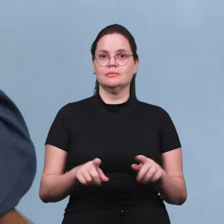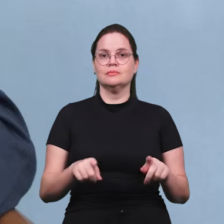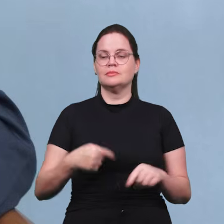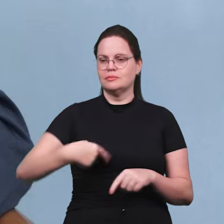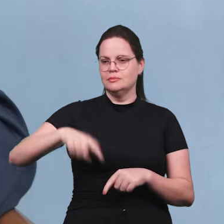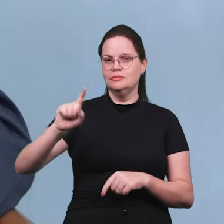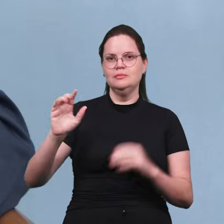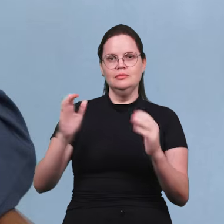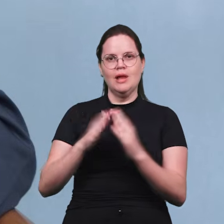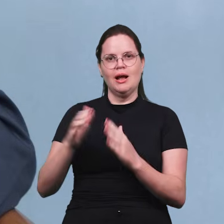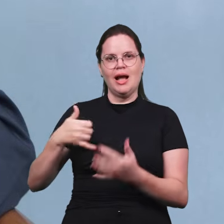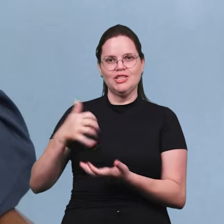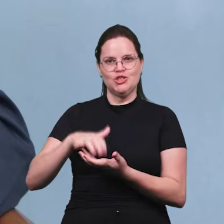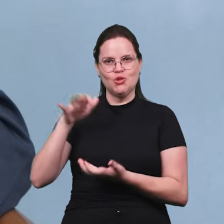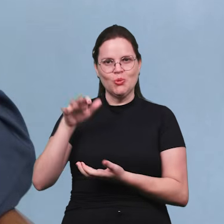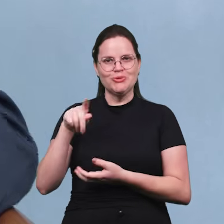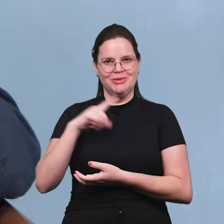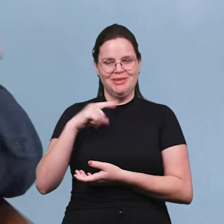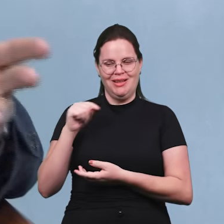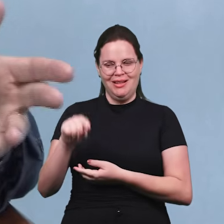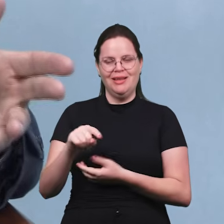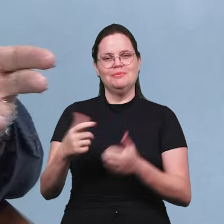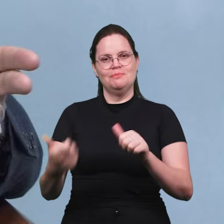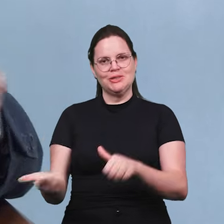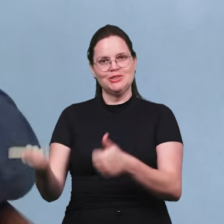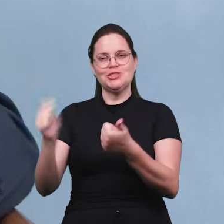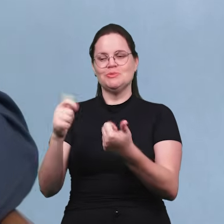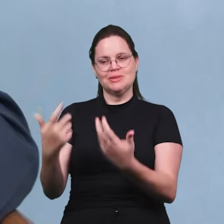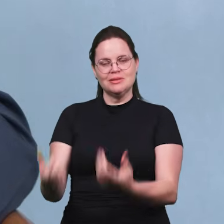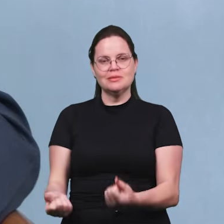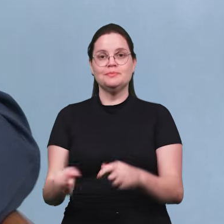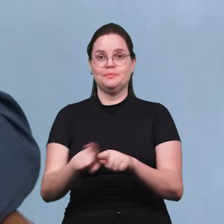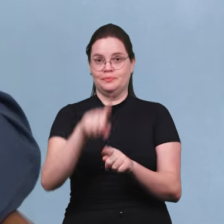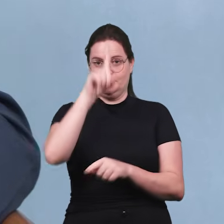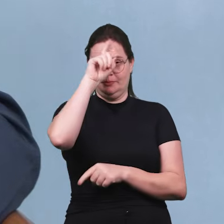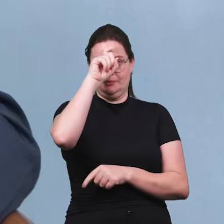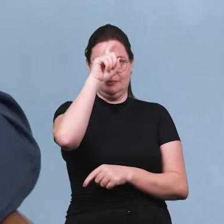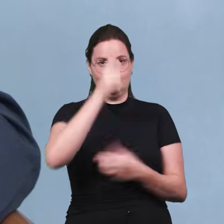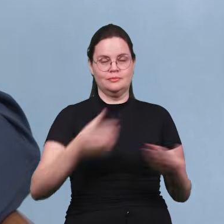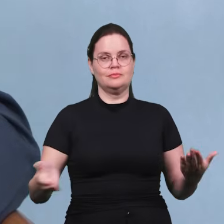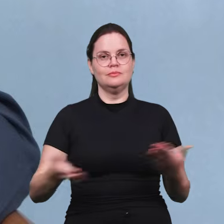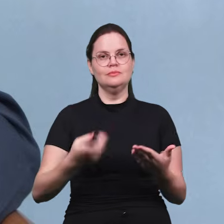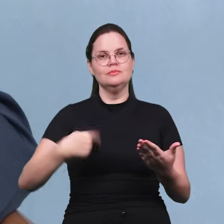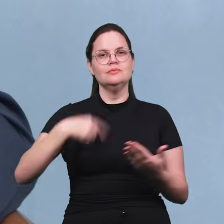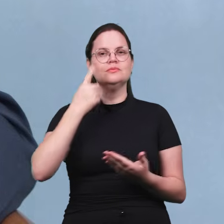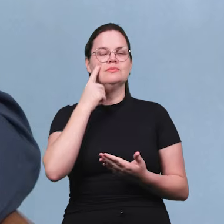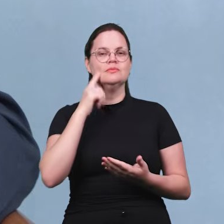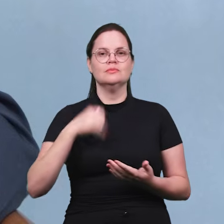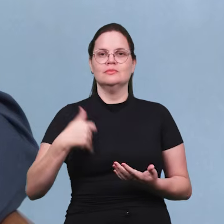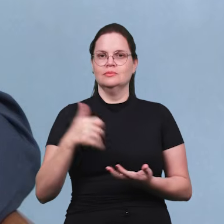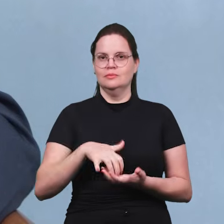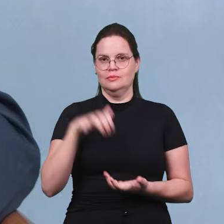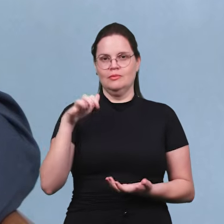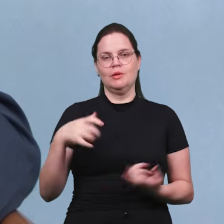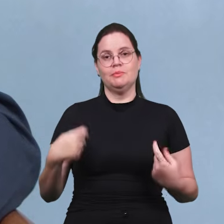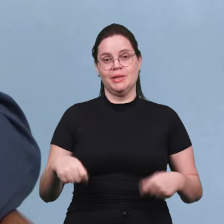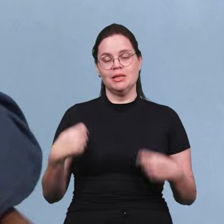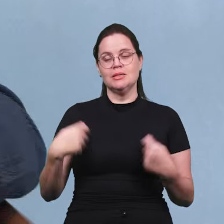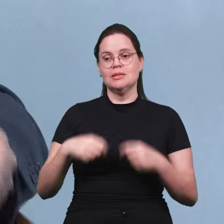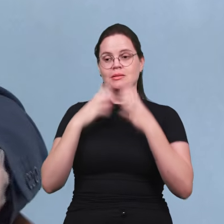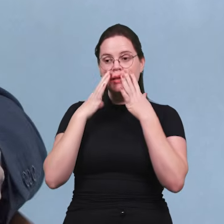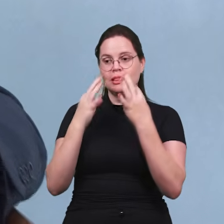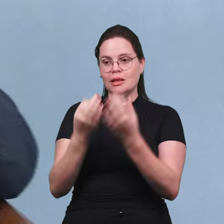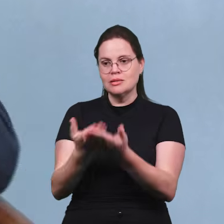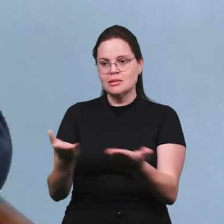de repouso, até mesmo nos hospitais. E hoje nós vamos ver que os idosos eles requerem essa atenção